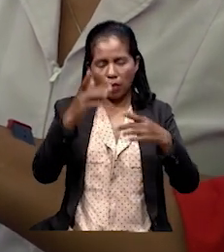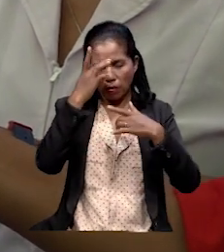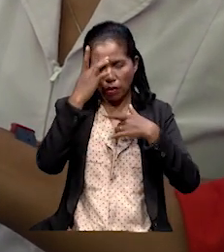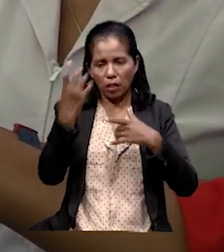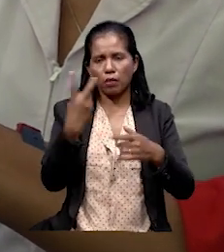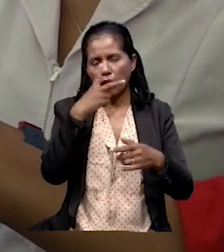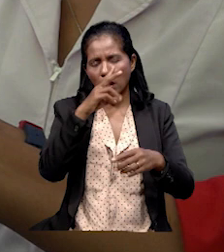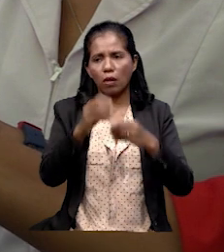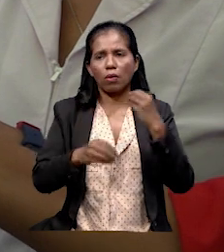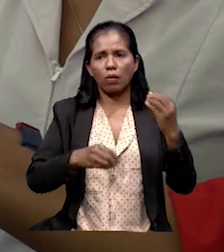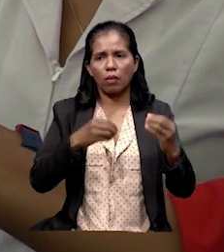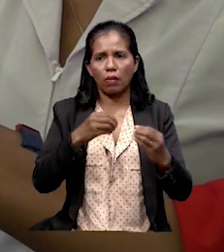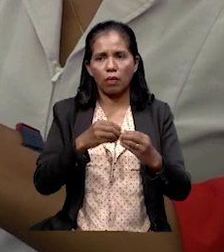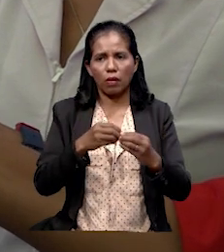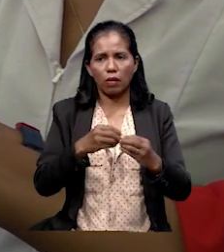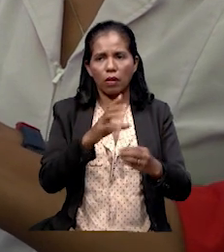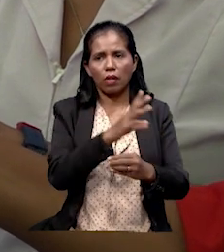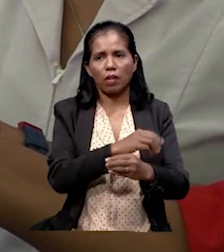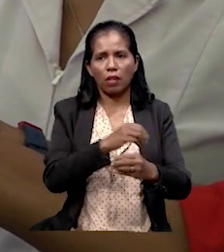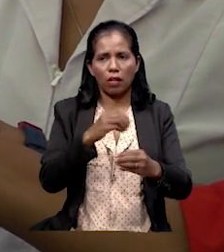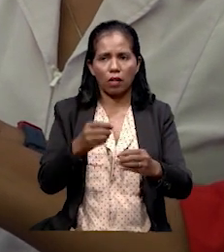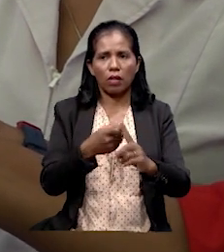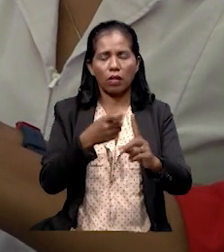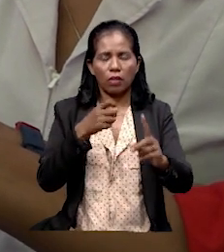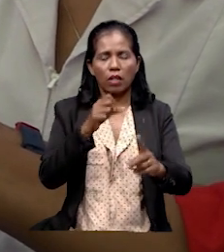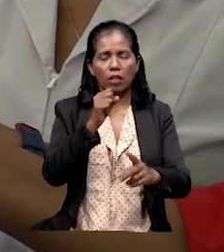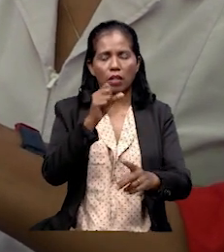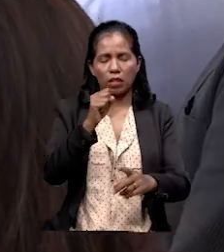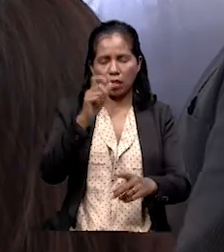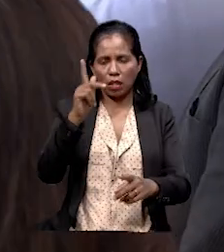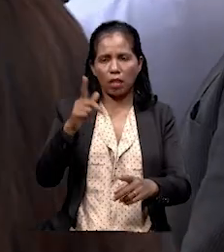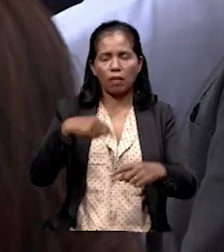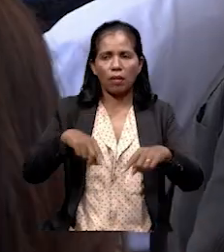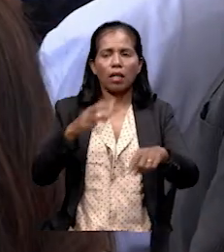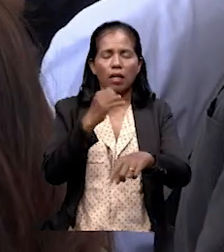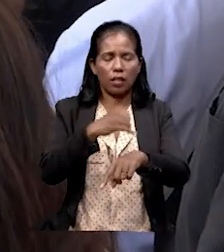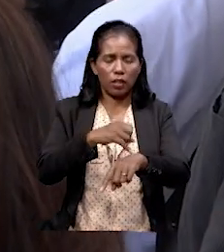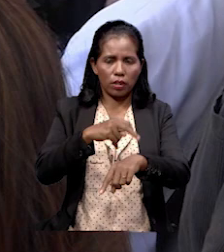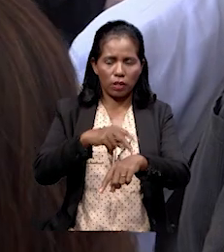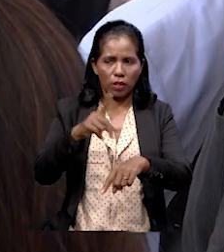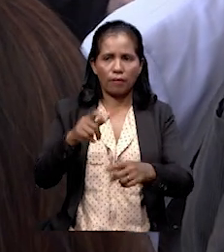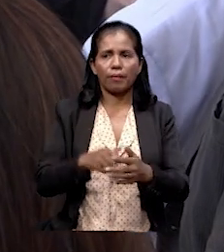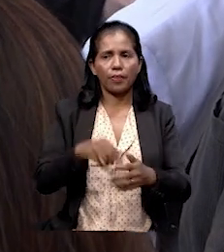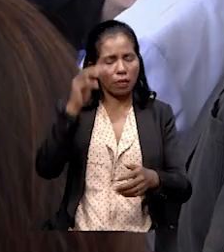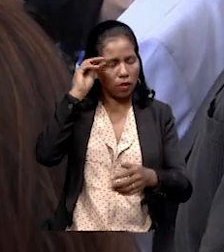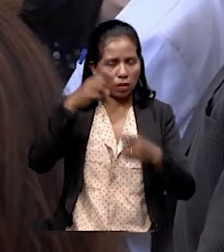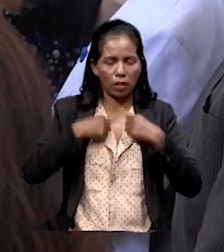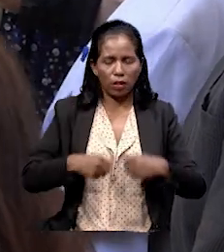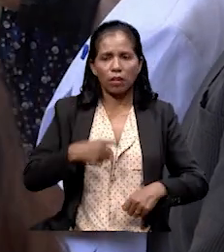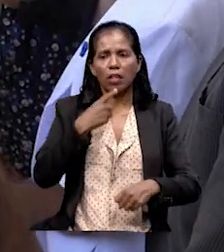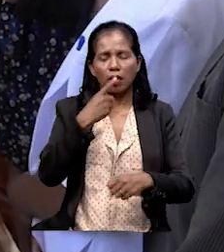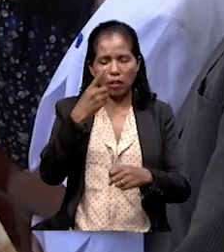atuhare konabah nesang. Lalau hierarkia sira usi SSK ba nasional. Ministra Saudi Odete Maria Freitas Belo